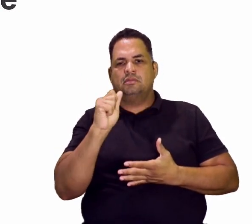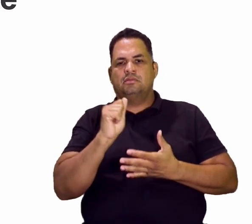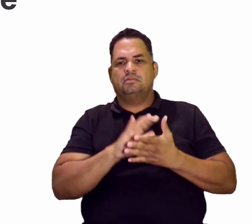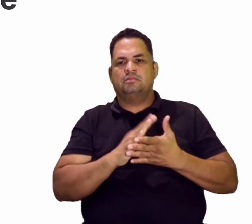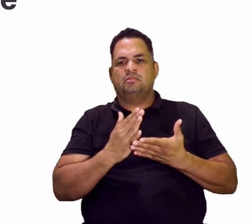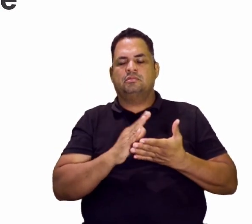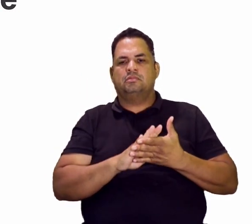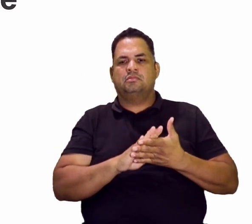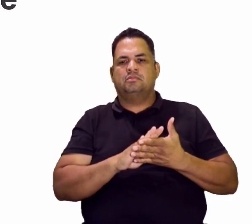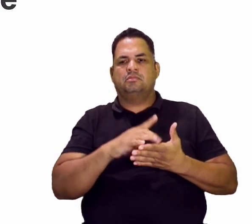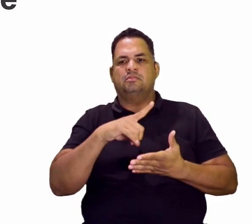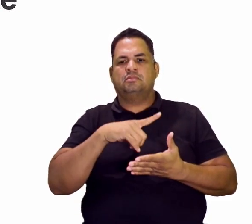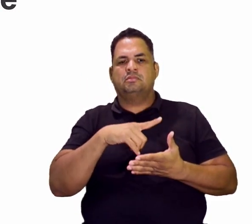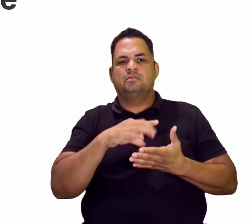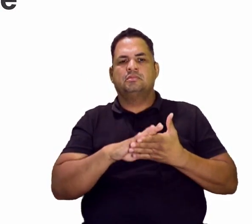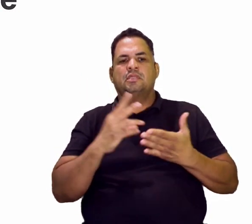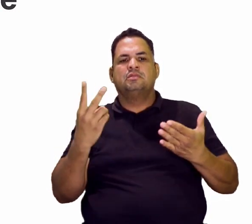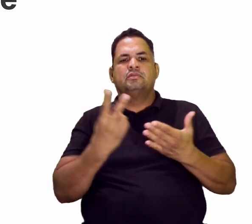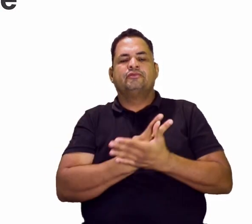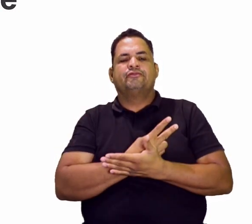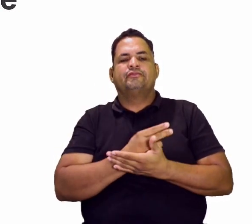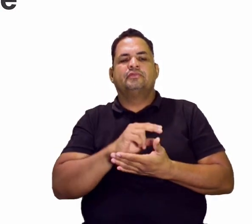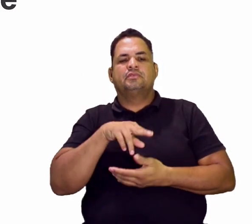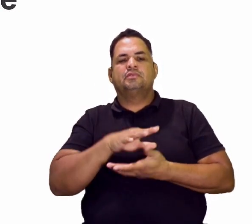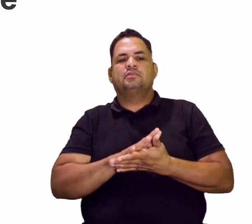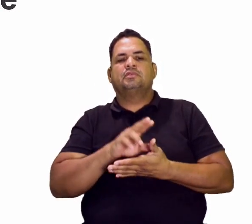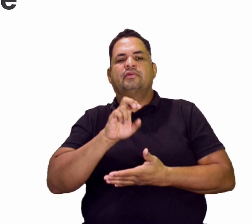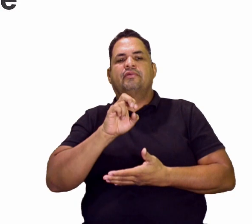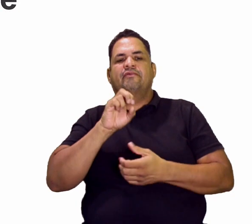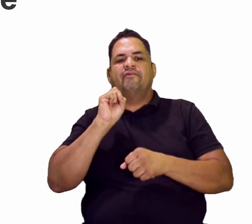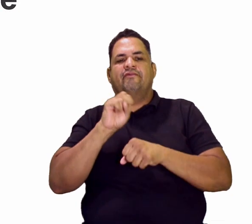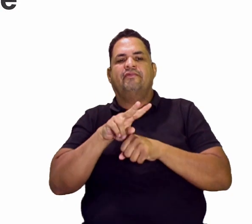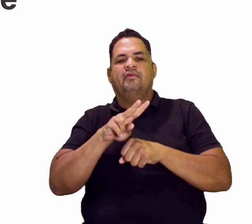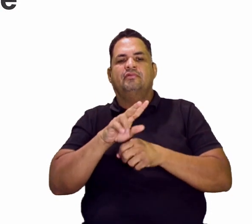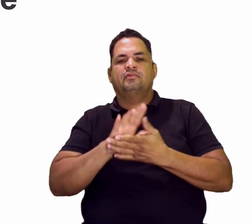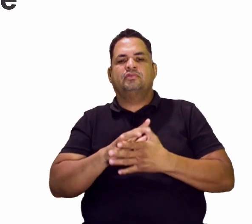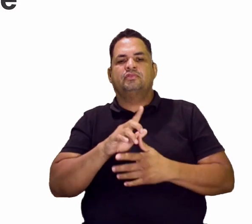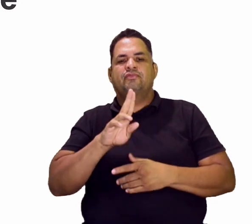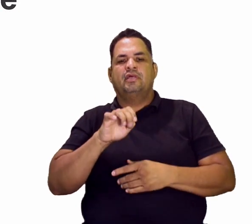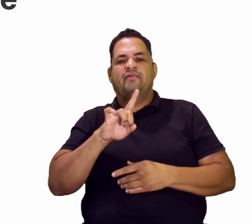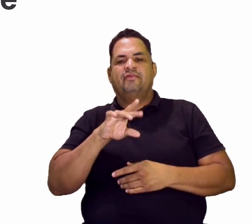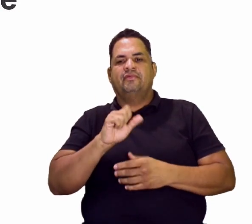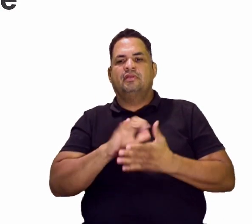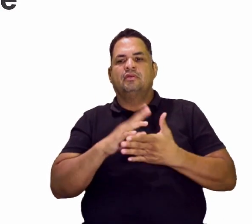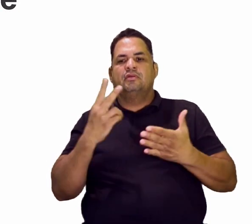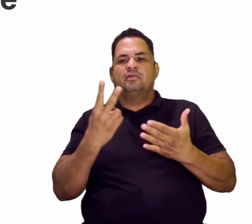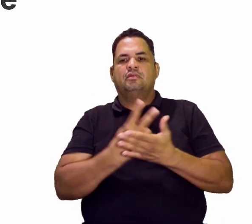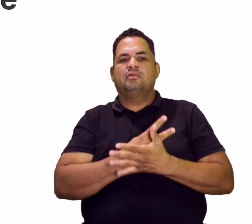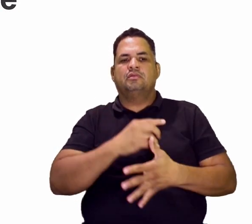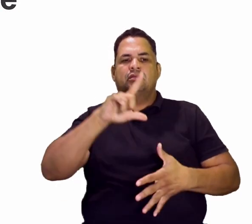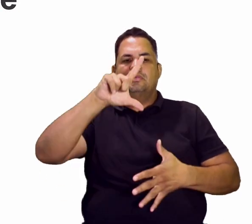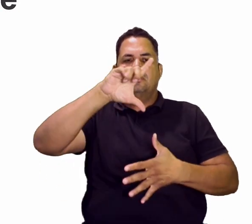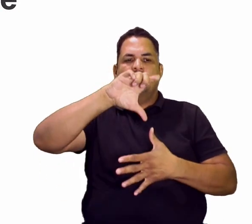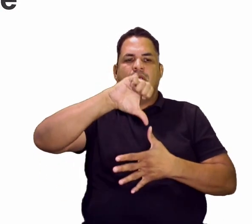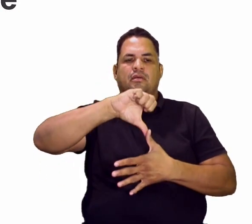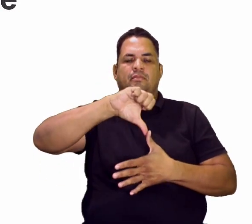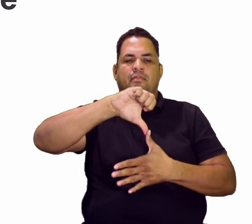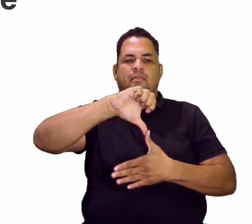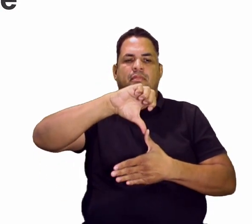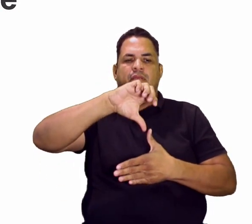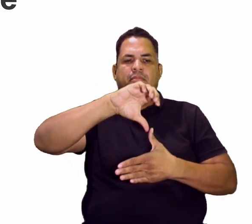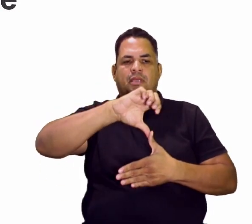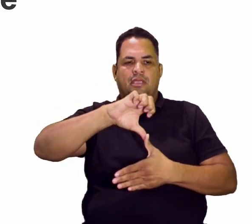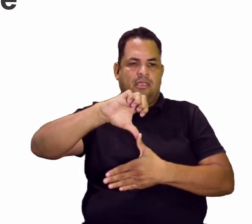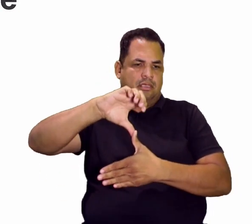gravidade variável, causada pelo vírus do gênero Flavivírus, que ocorre na América do Sul e